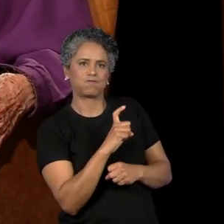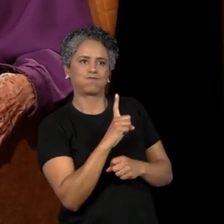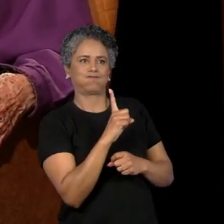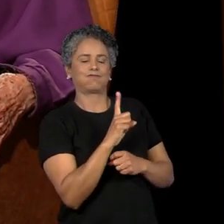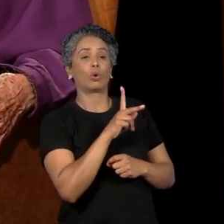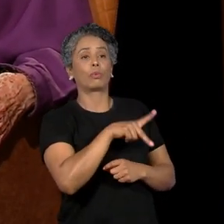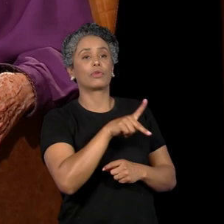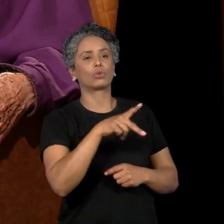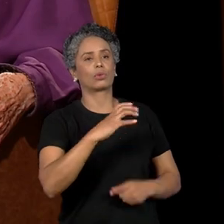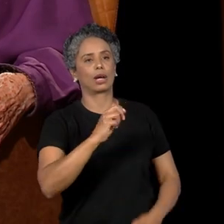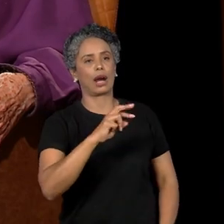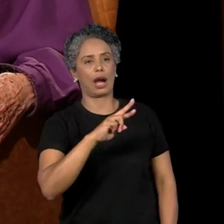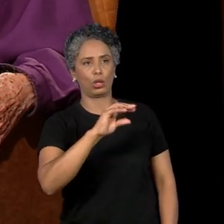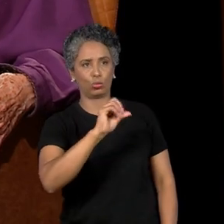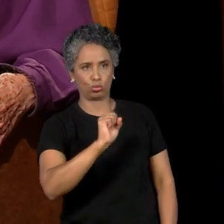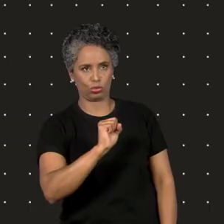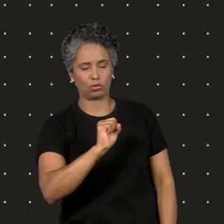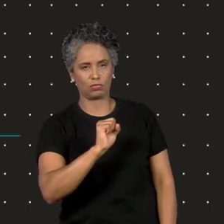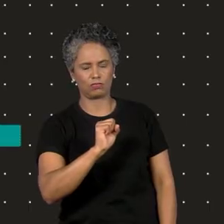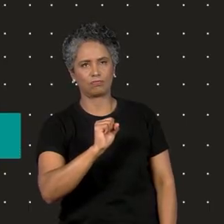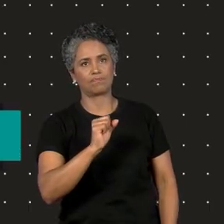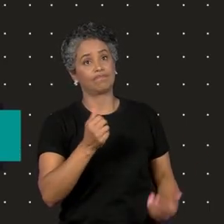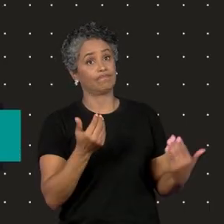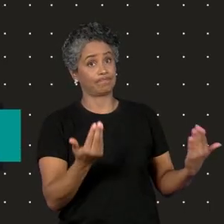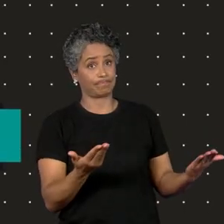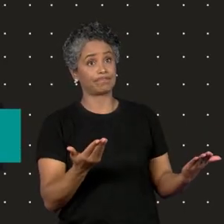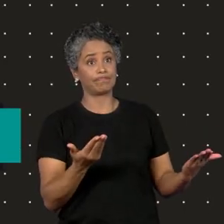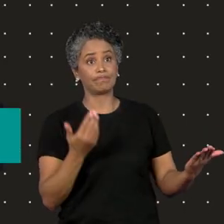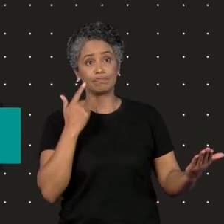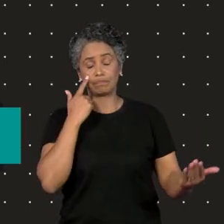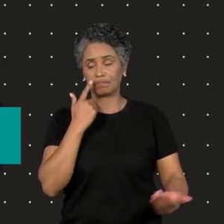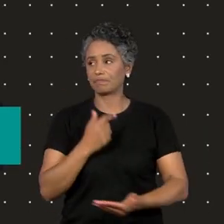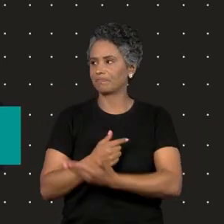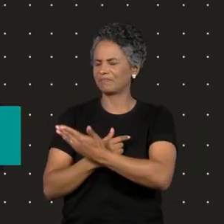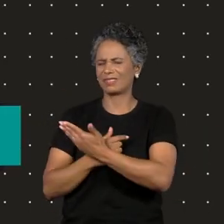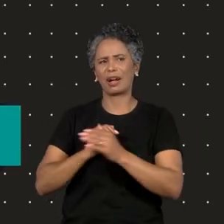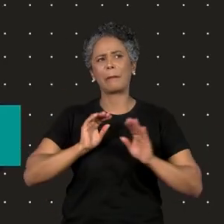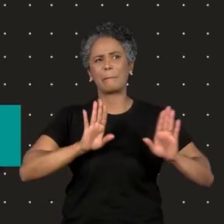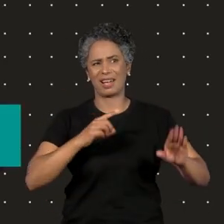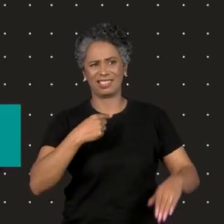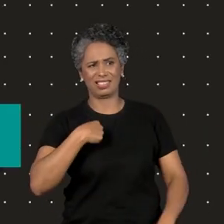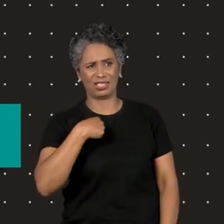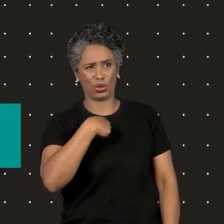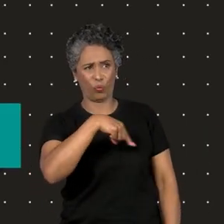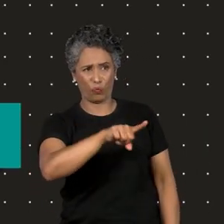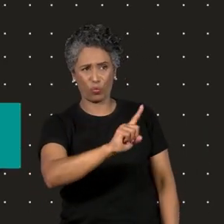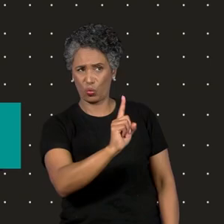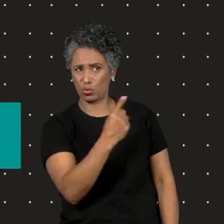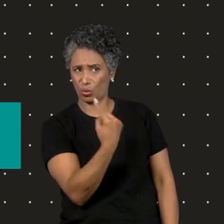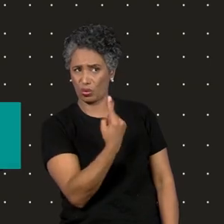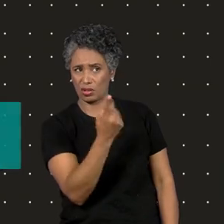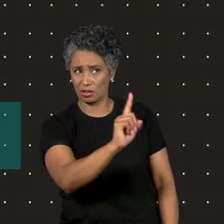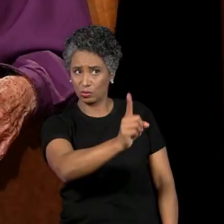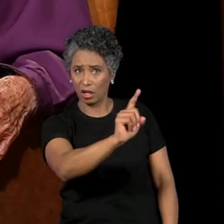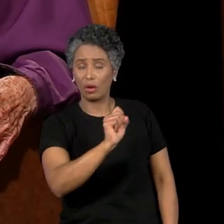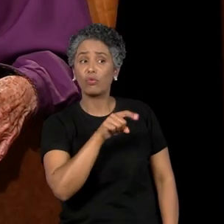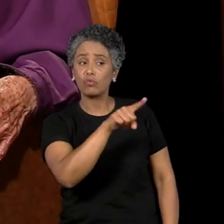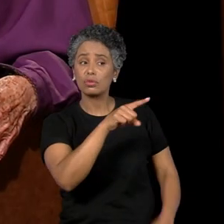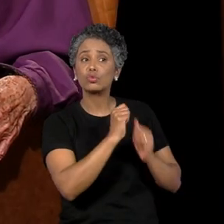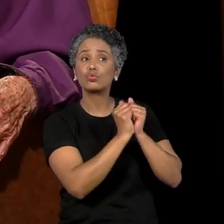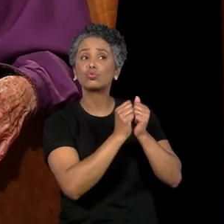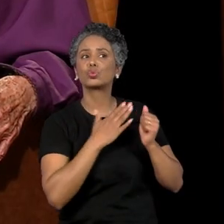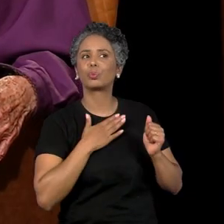Leite, que era famoso lá em Belo Horizonte. Mas eu não vou sozinho, não. Você, por